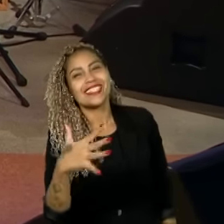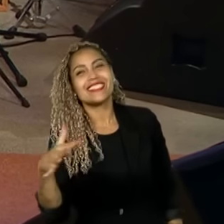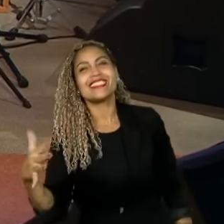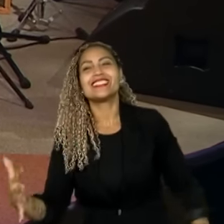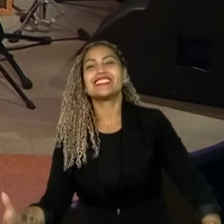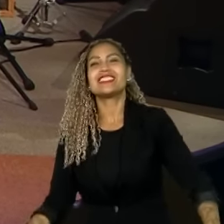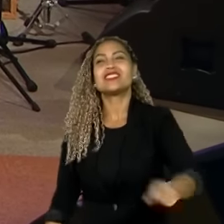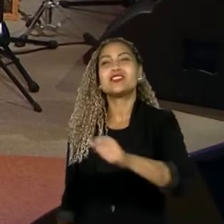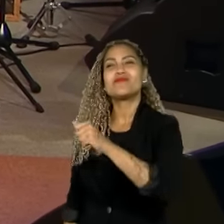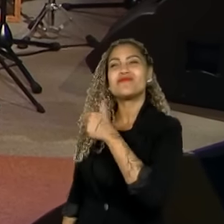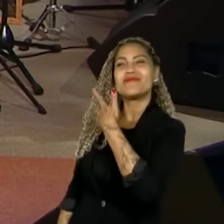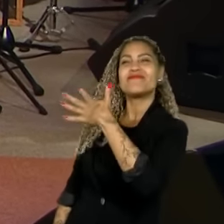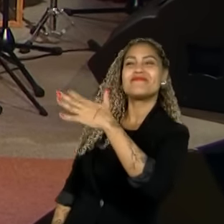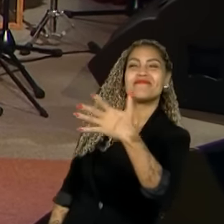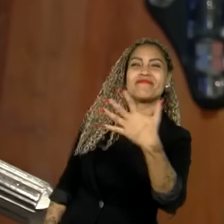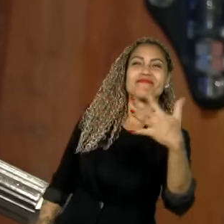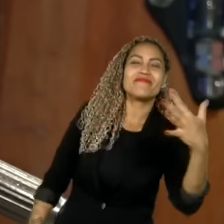nararara,